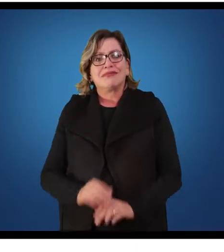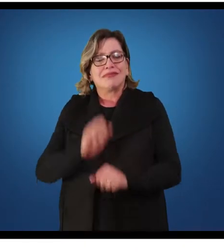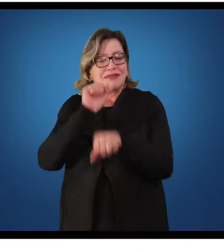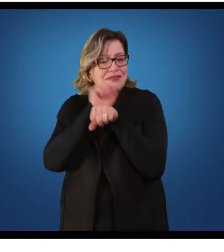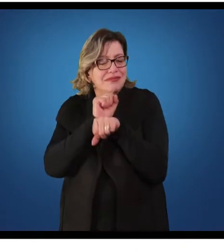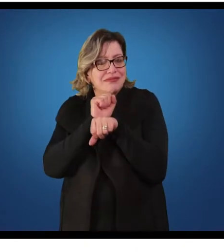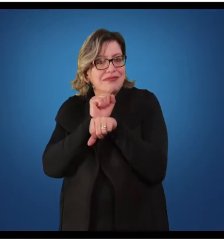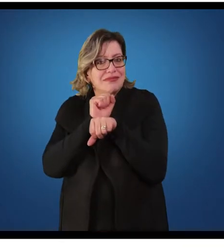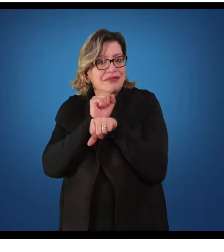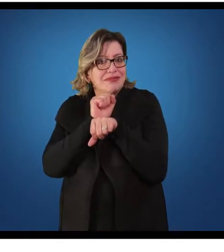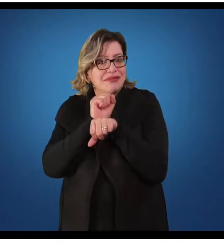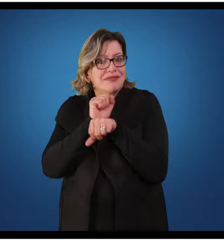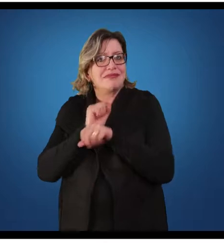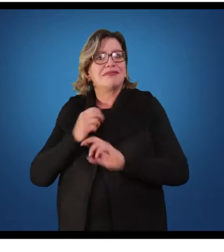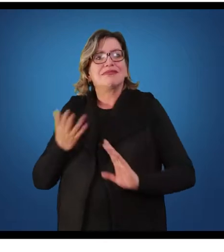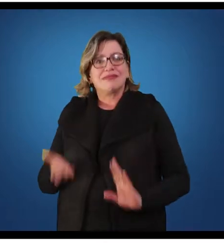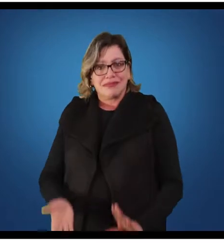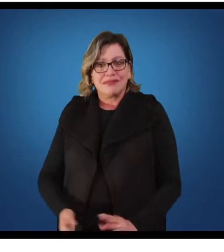Parou!